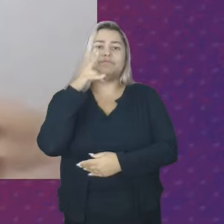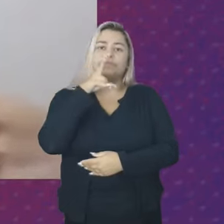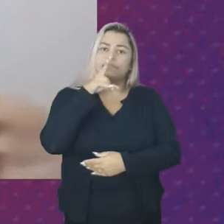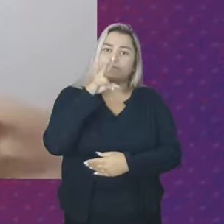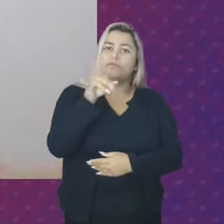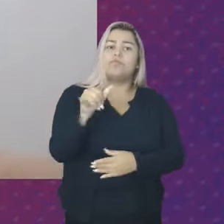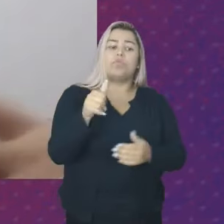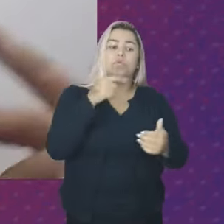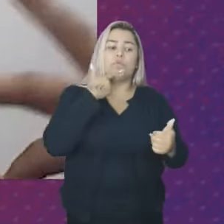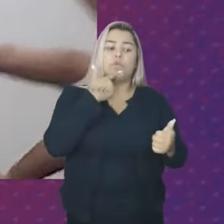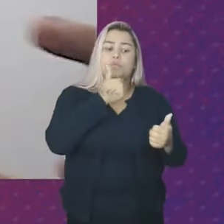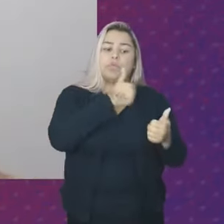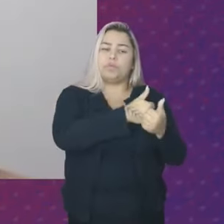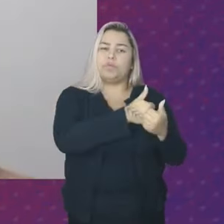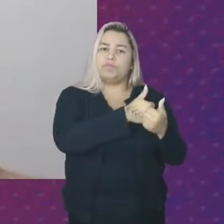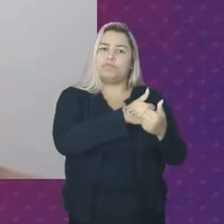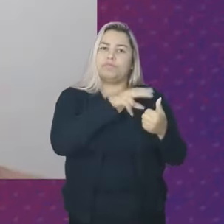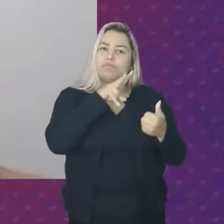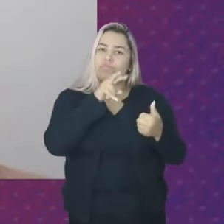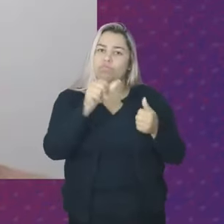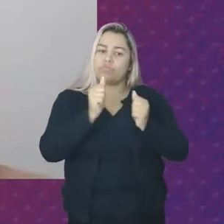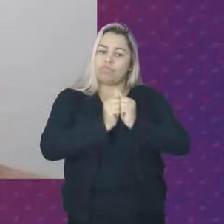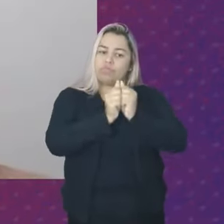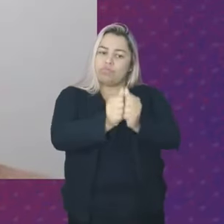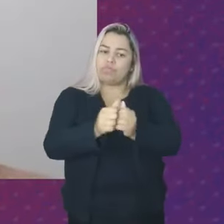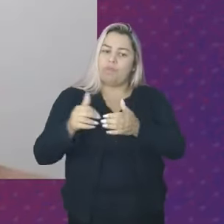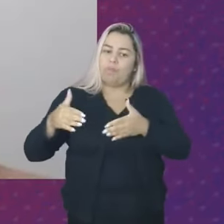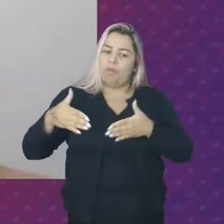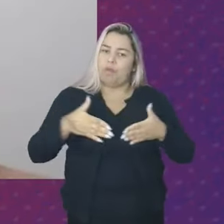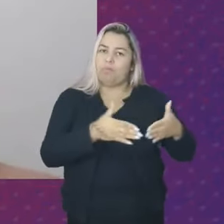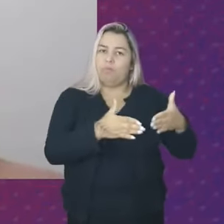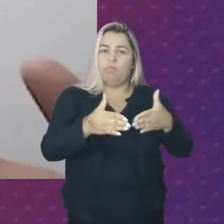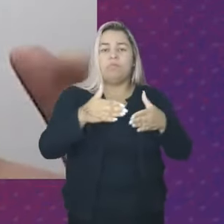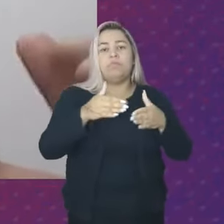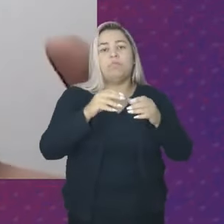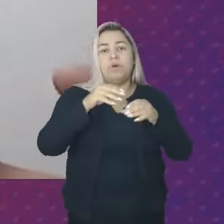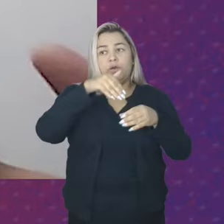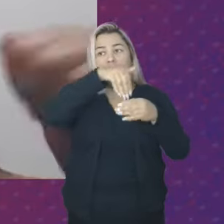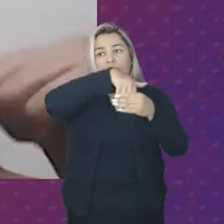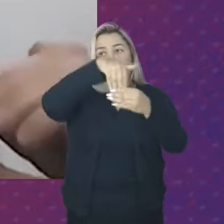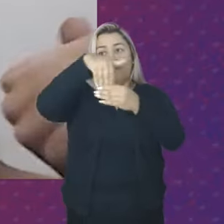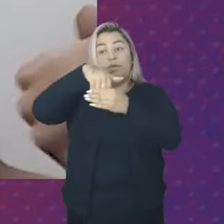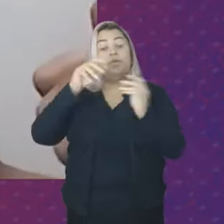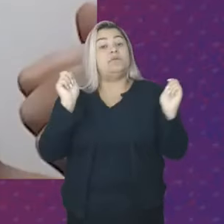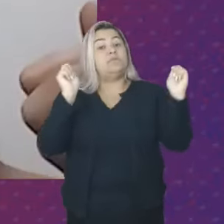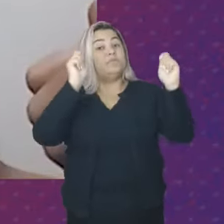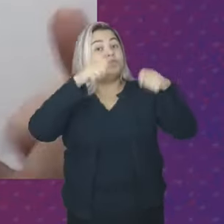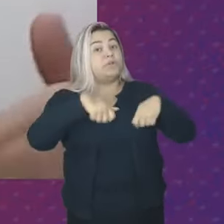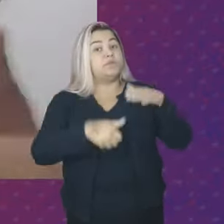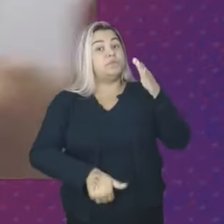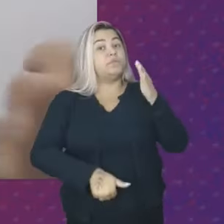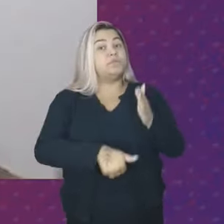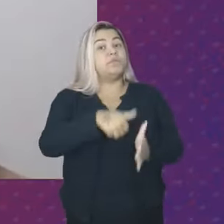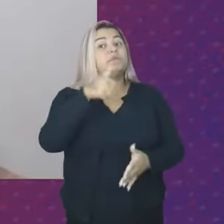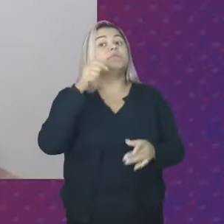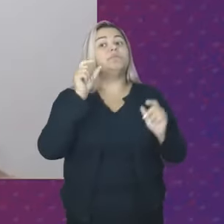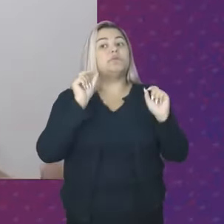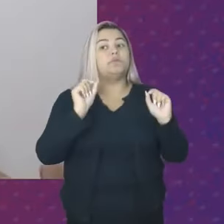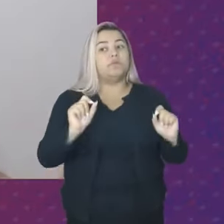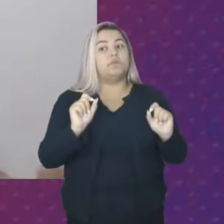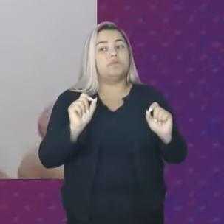trazer para perto e que vão caminhar com você nesse momento de eleição, elas precisam, primeiro,